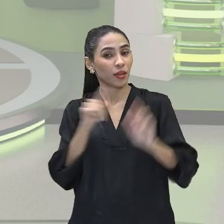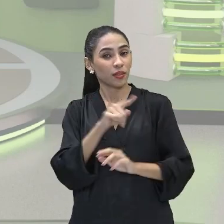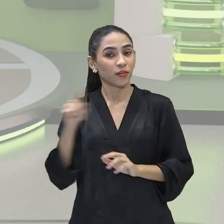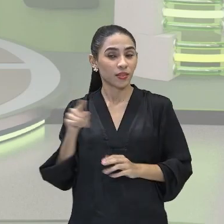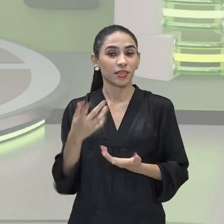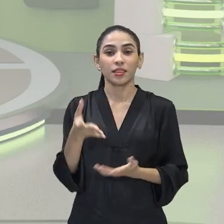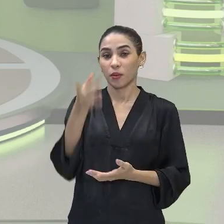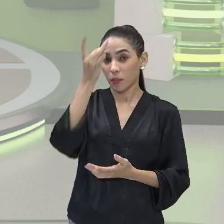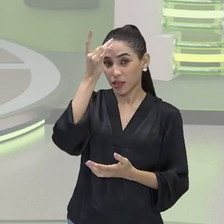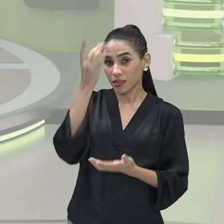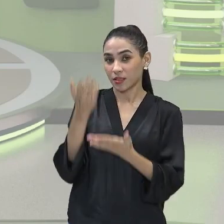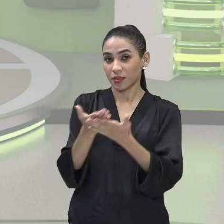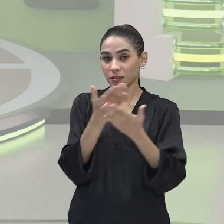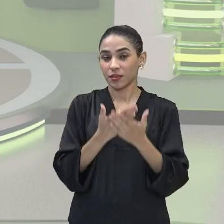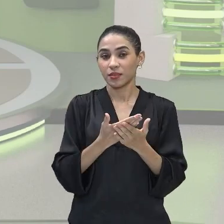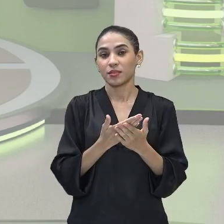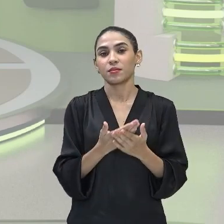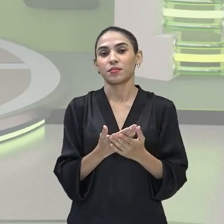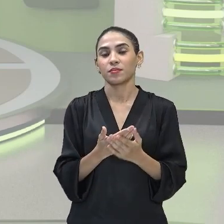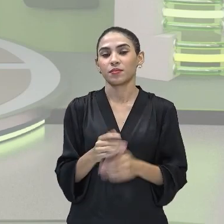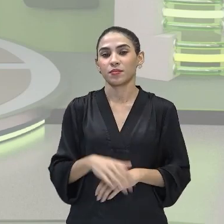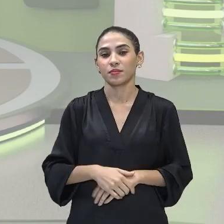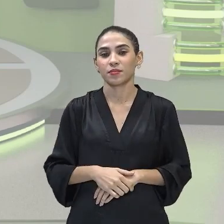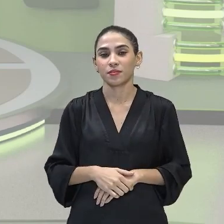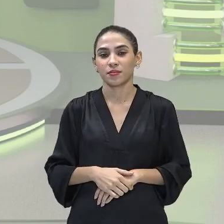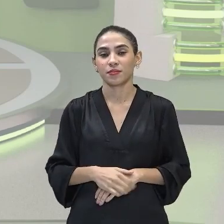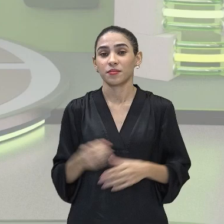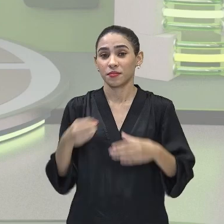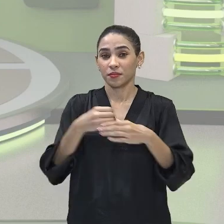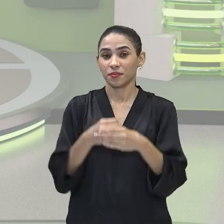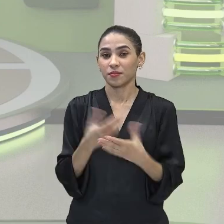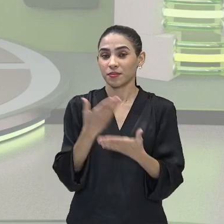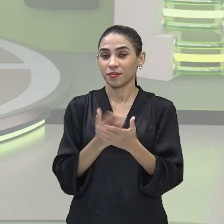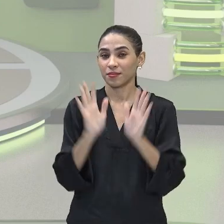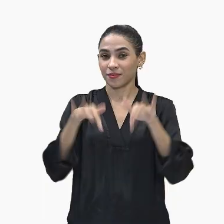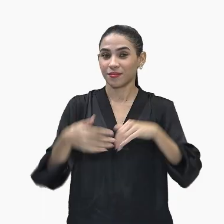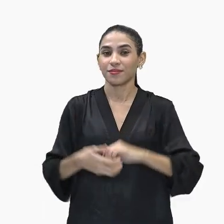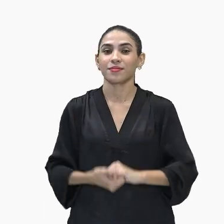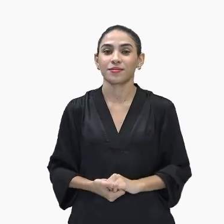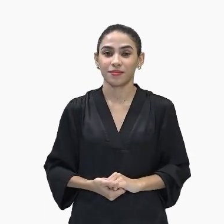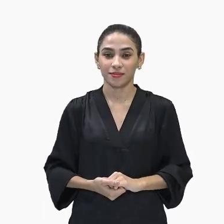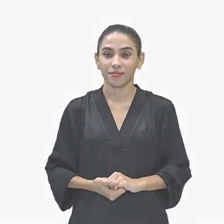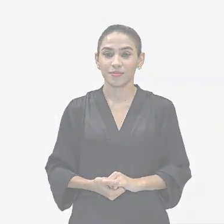espero que você tenha compreendido aí os conceitos sobre os protozoários e a nossa aula termina aqui.